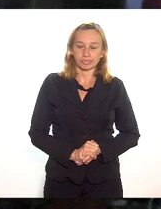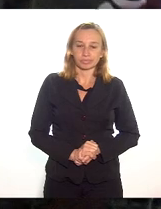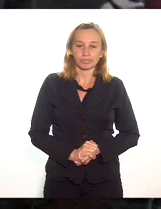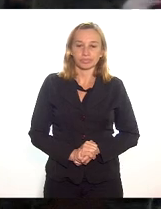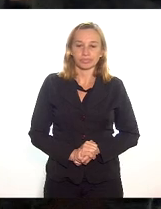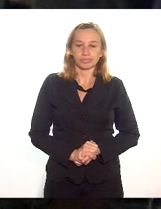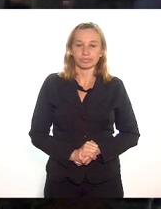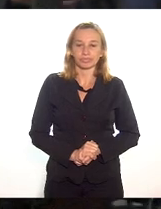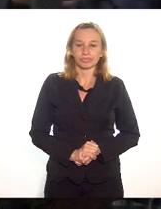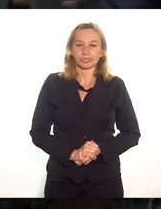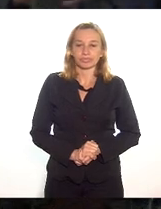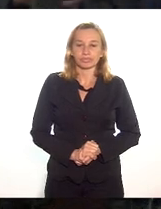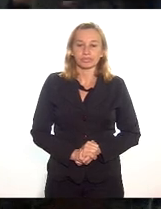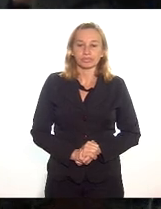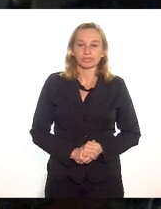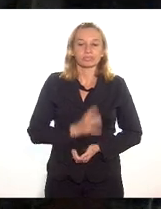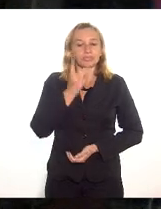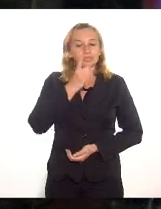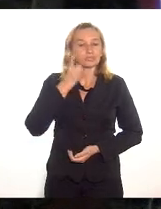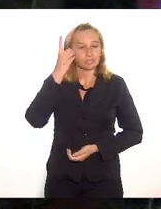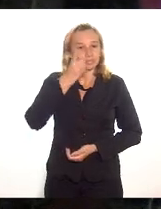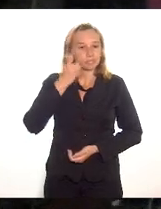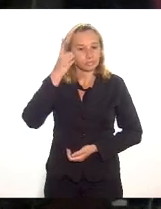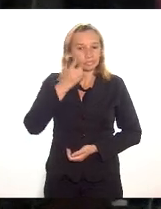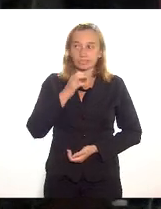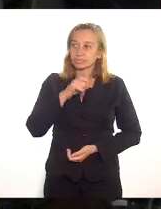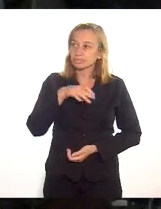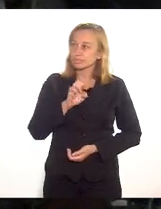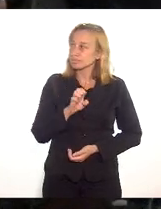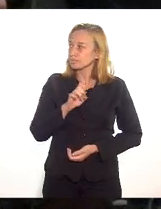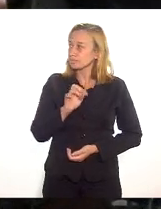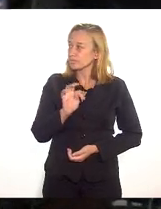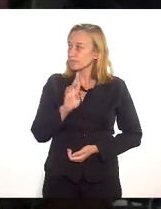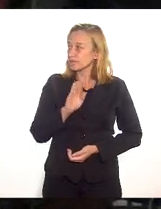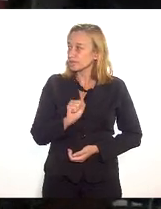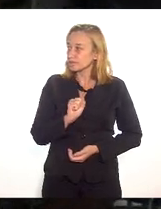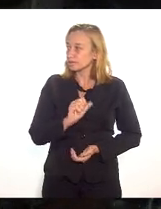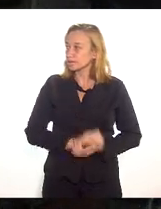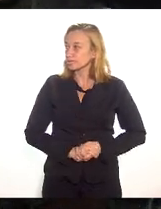Com a palavra, o deputado Alexandre Freitas.